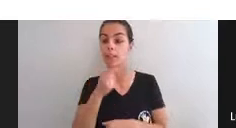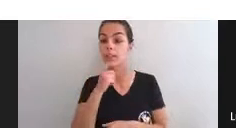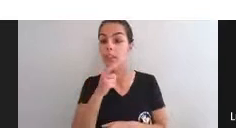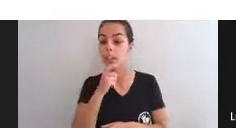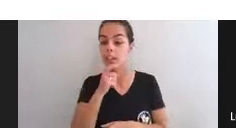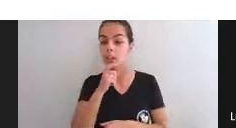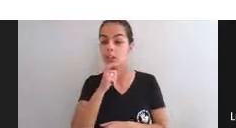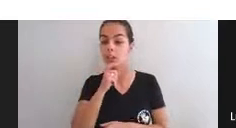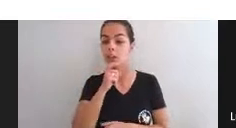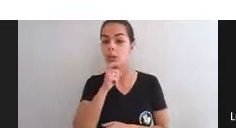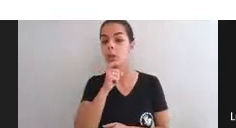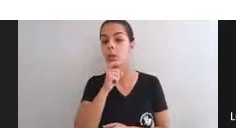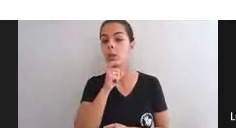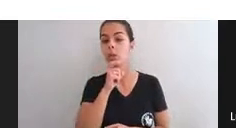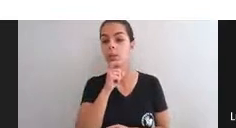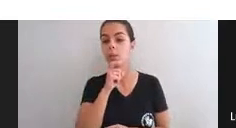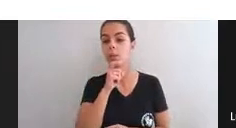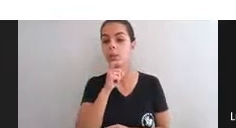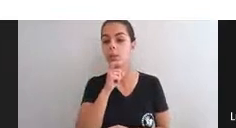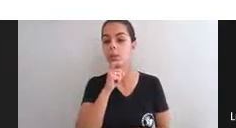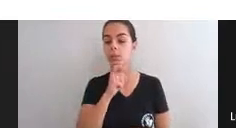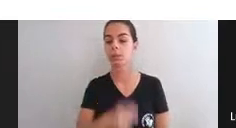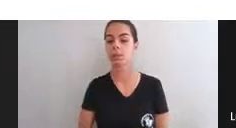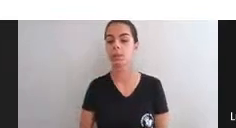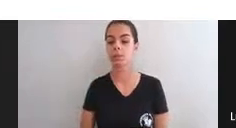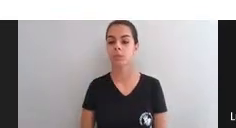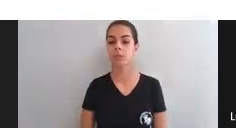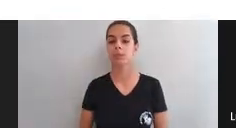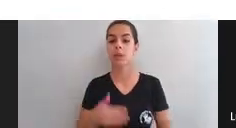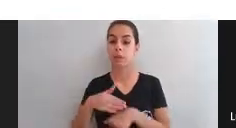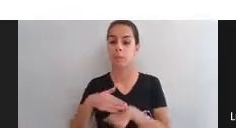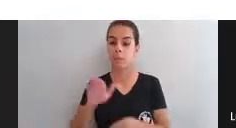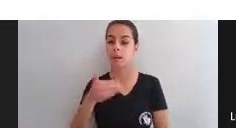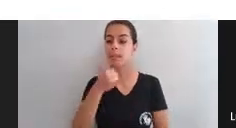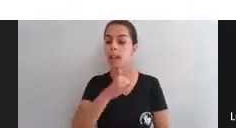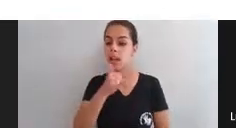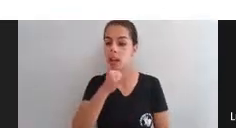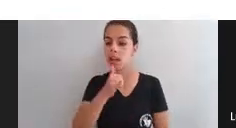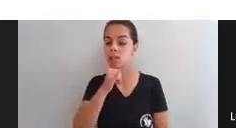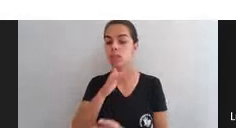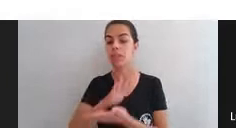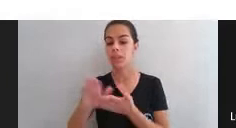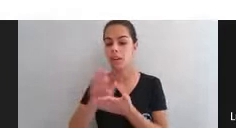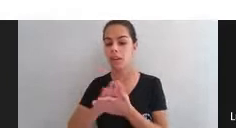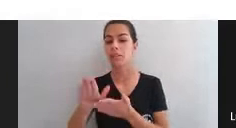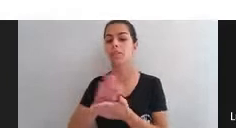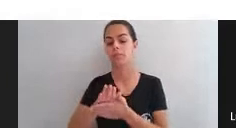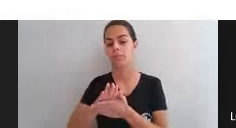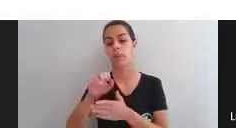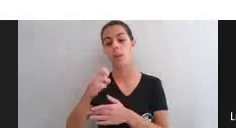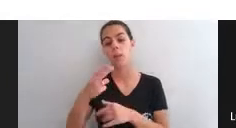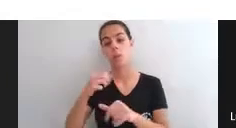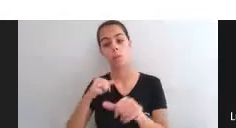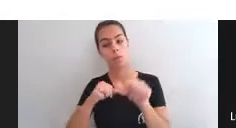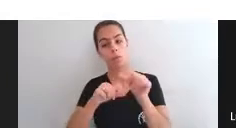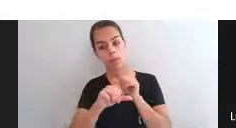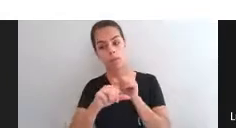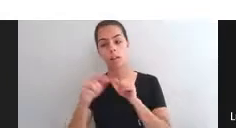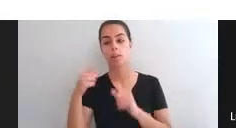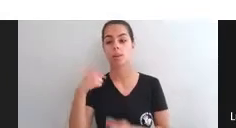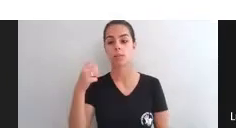geladeira, mais energia ela precisa, né? Ou o contrário, quanto mais a gente fica